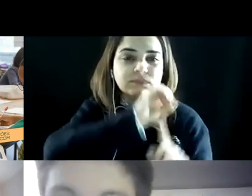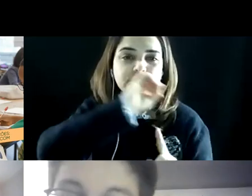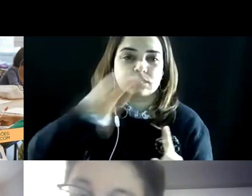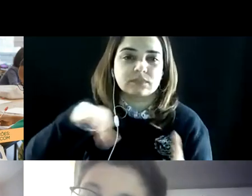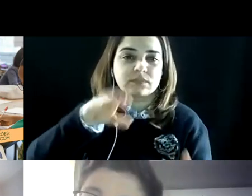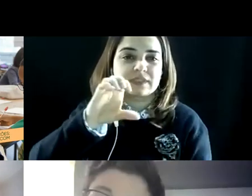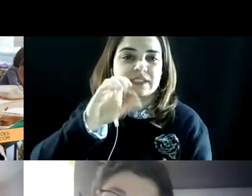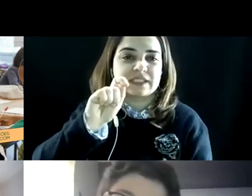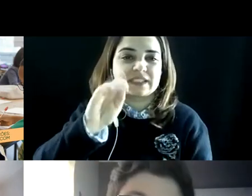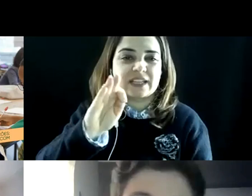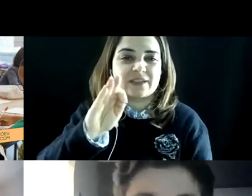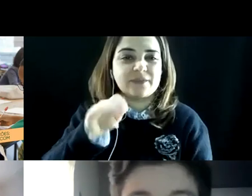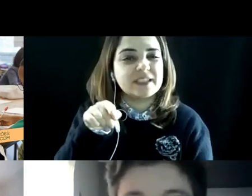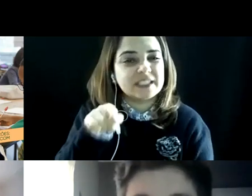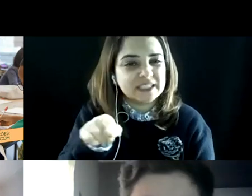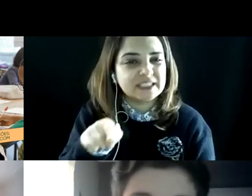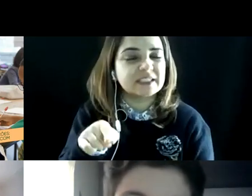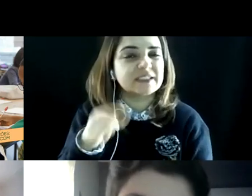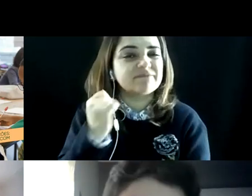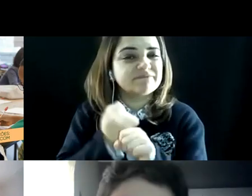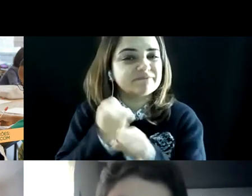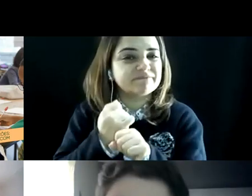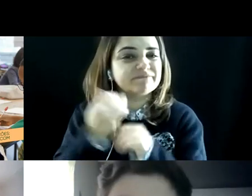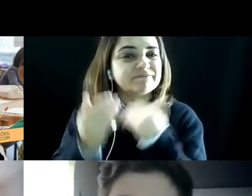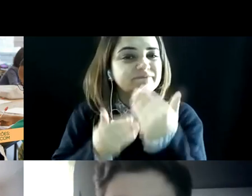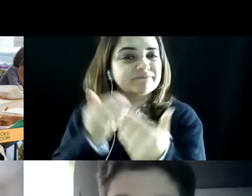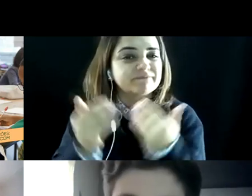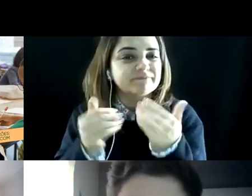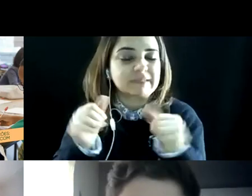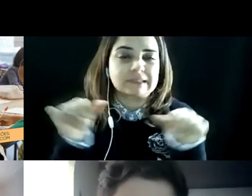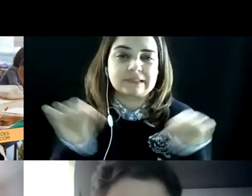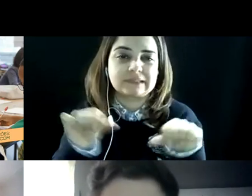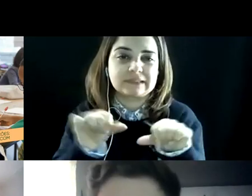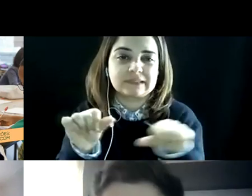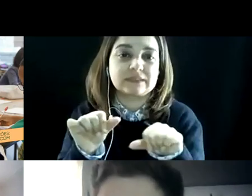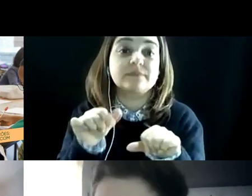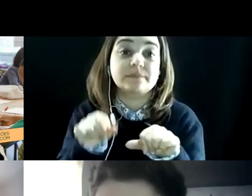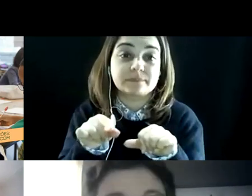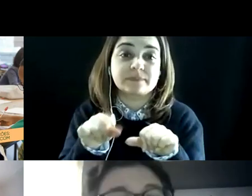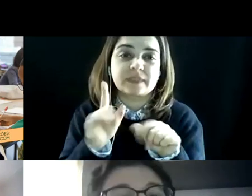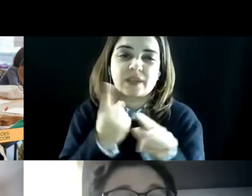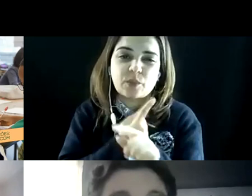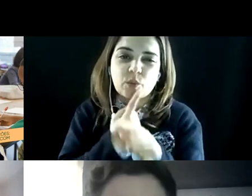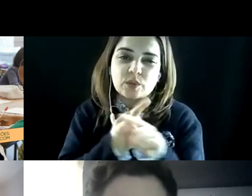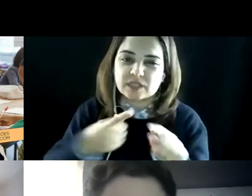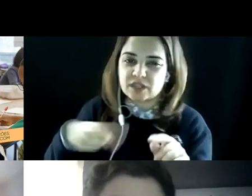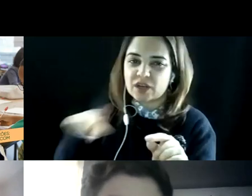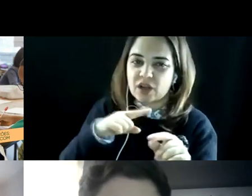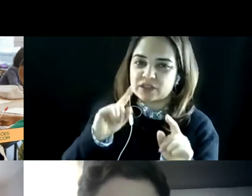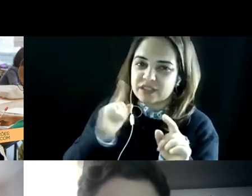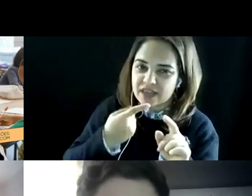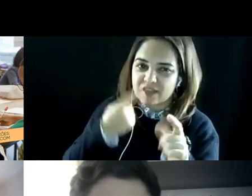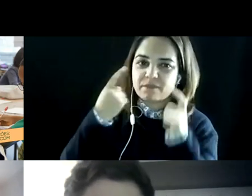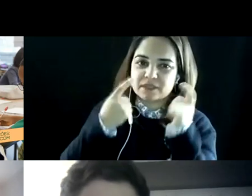funciona muitíssimo, muitíssimo mal, não é? Portanto, é uma coisa que temos pensado. Portanto, eu penso